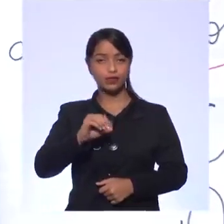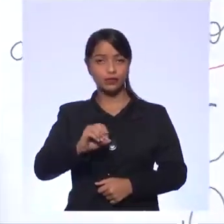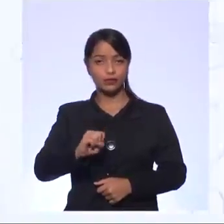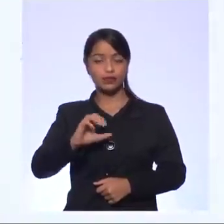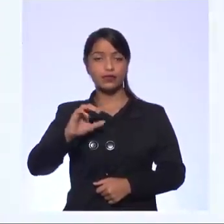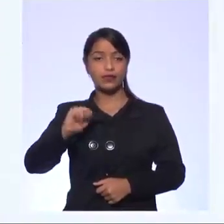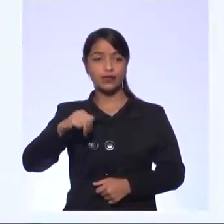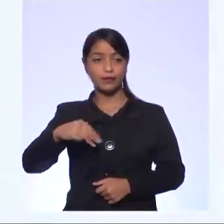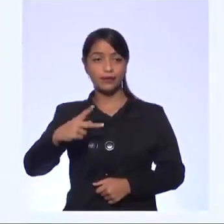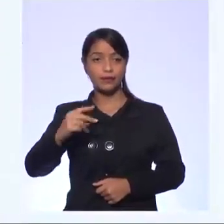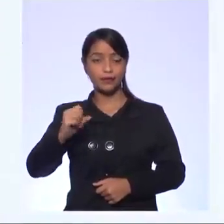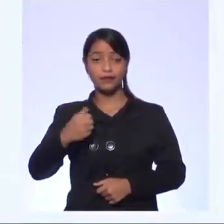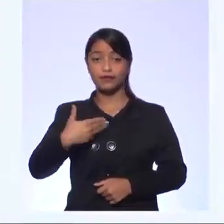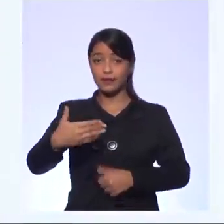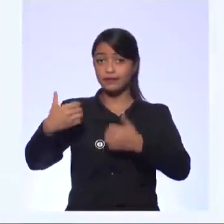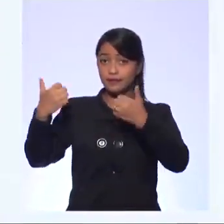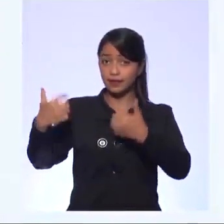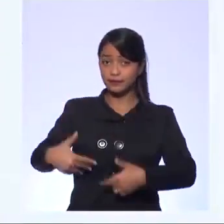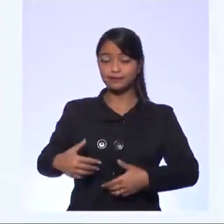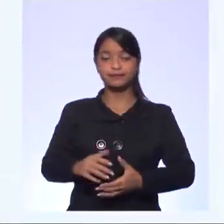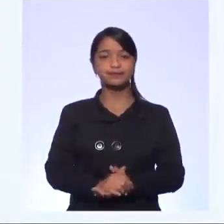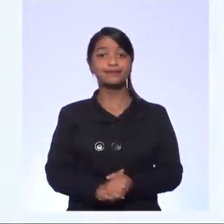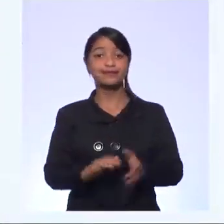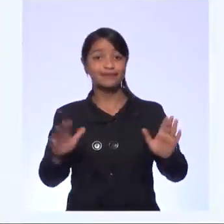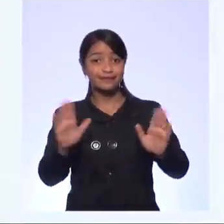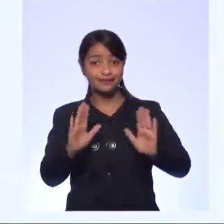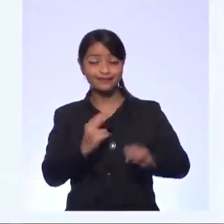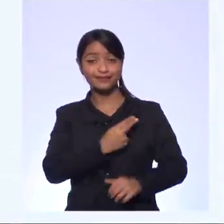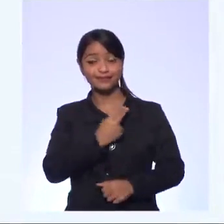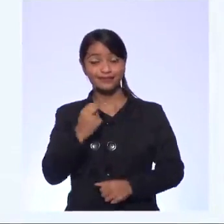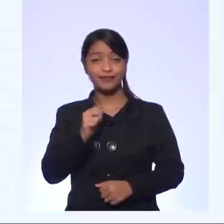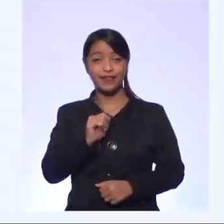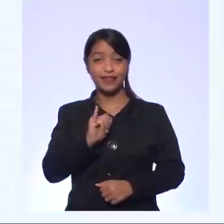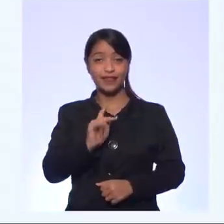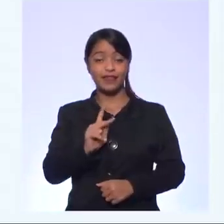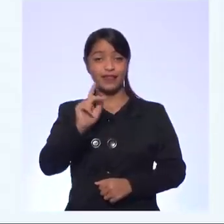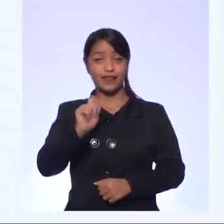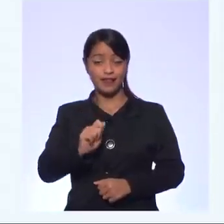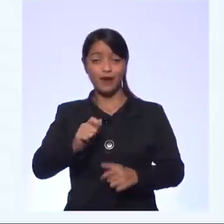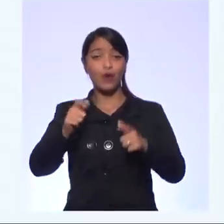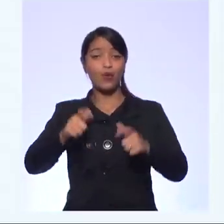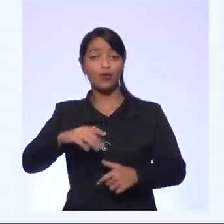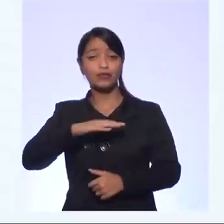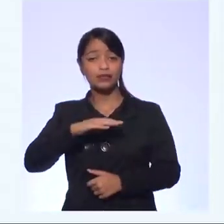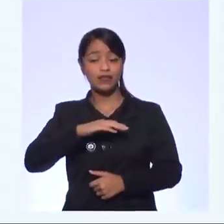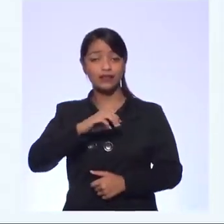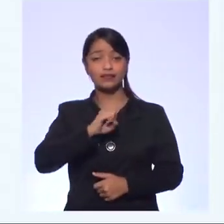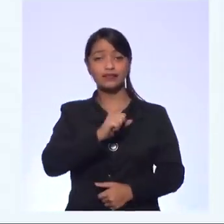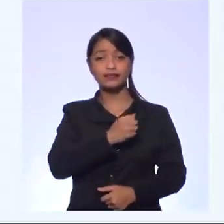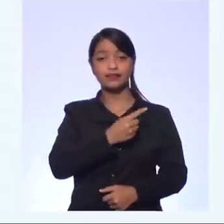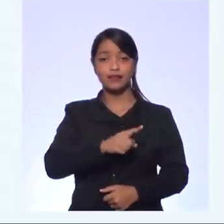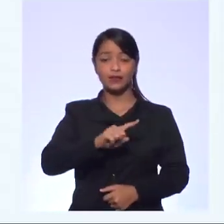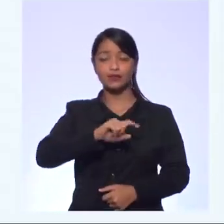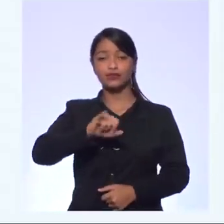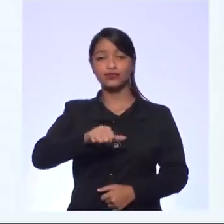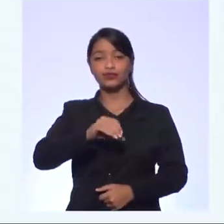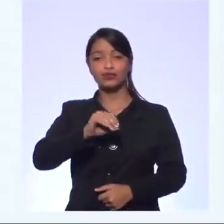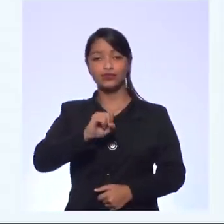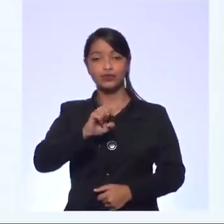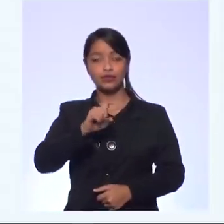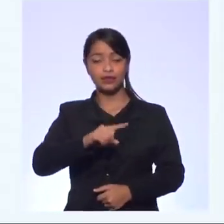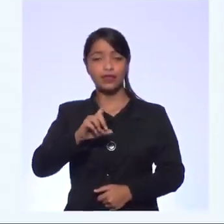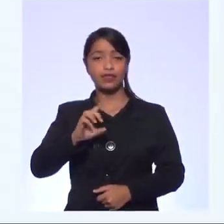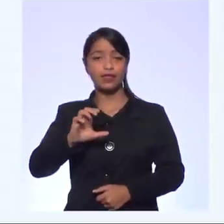Oi, gente, meu nome é Aika, eu falo da cidade de São José dos Campos, estudo da Escola Estadual de Ensino Integral Edgar Melo Matos